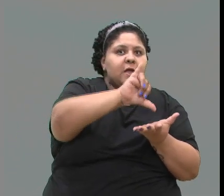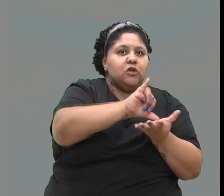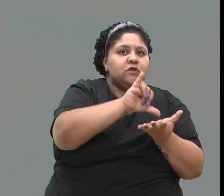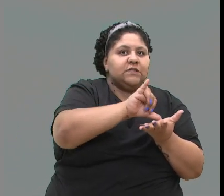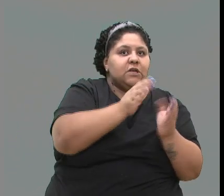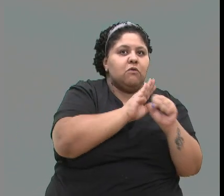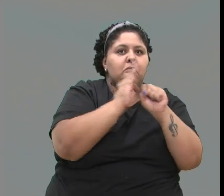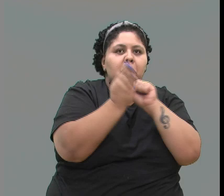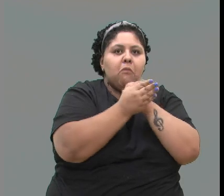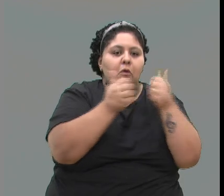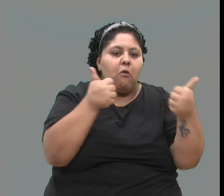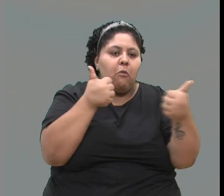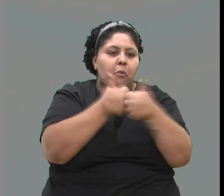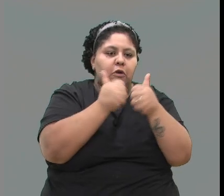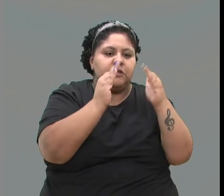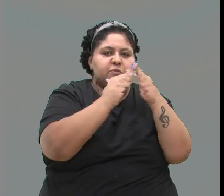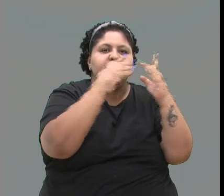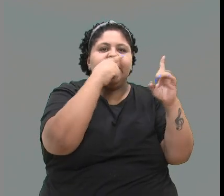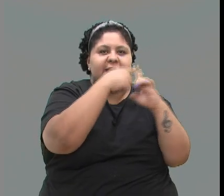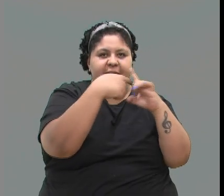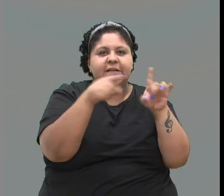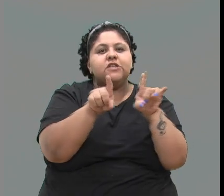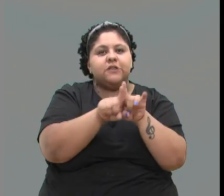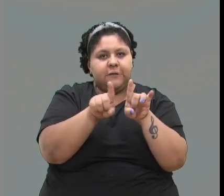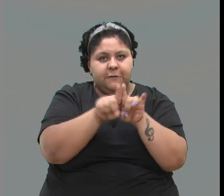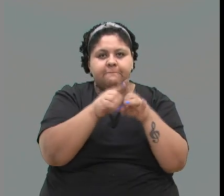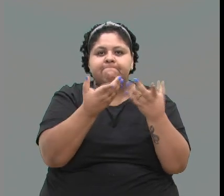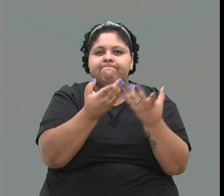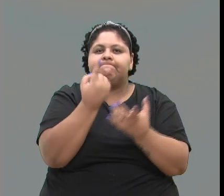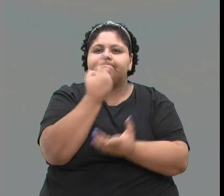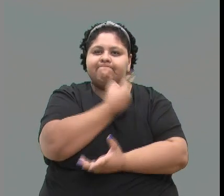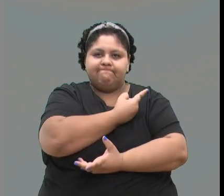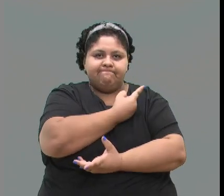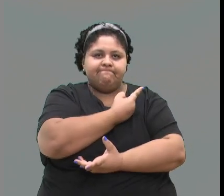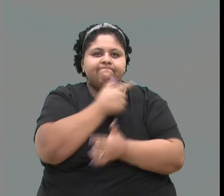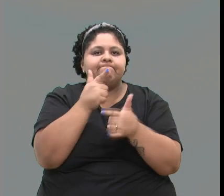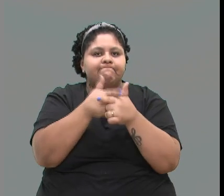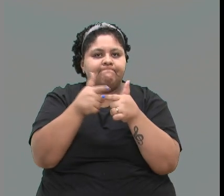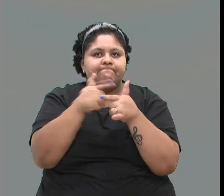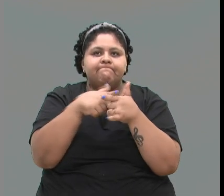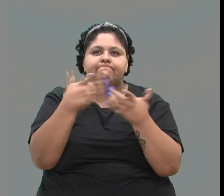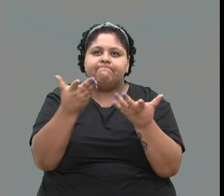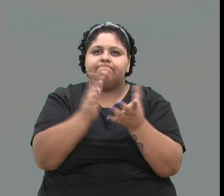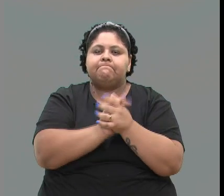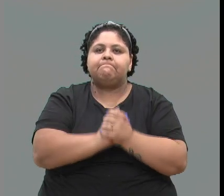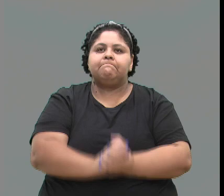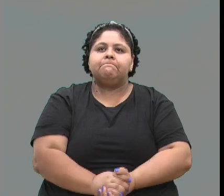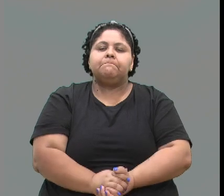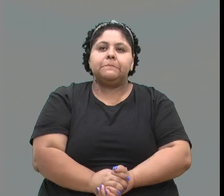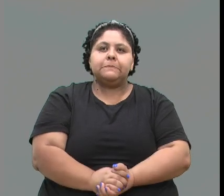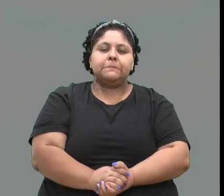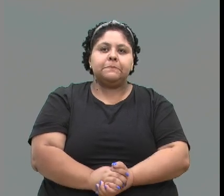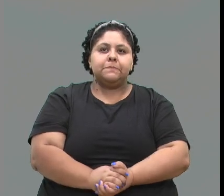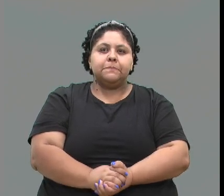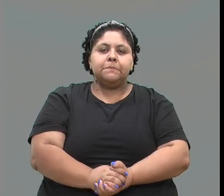Risso, próximo da igreja do Desvio Risso. E está nessa situação.